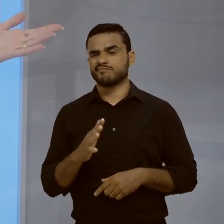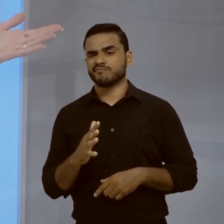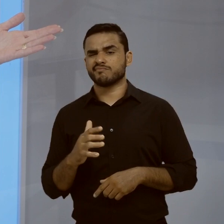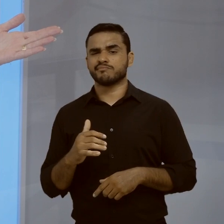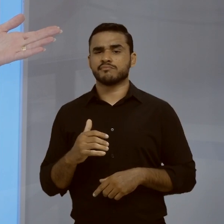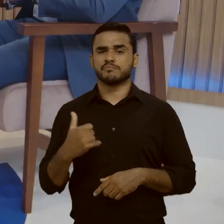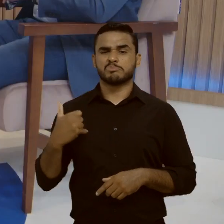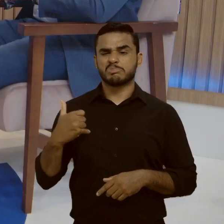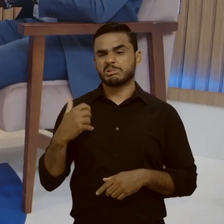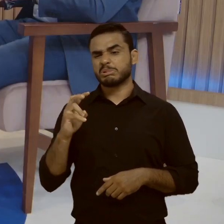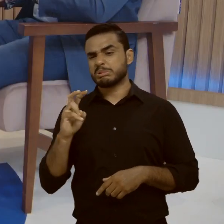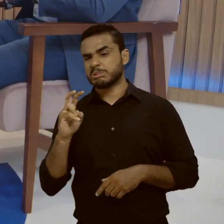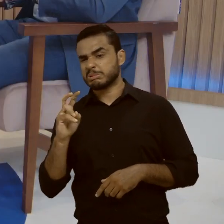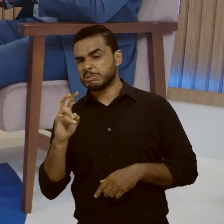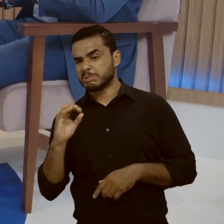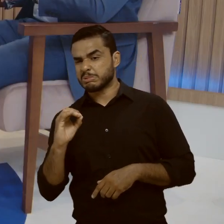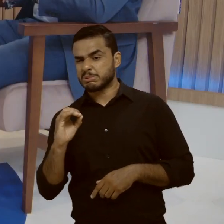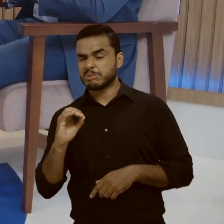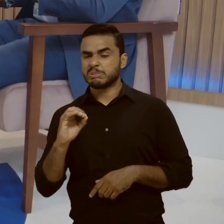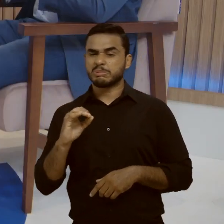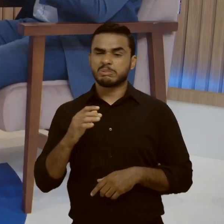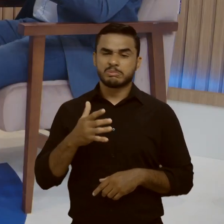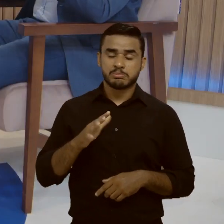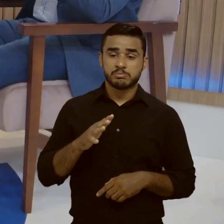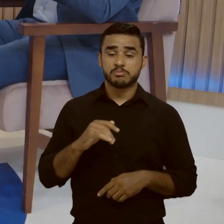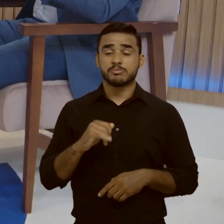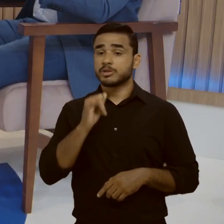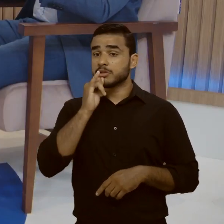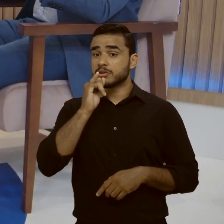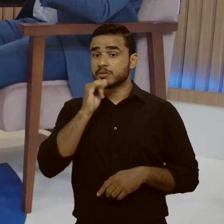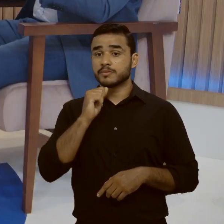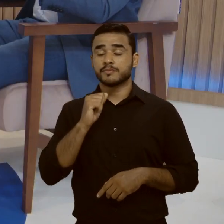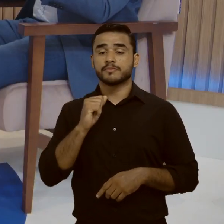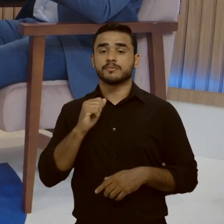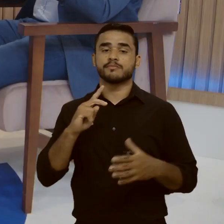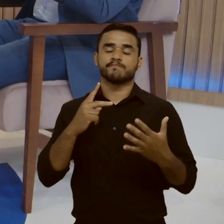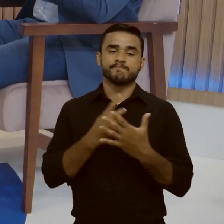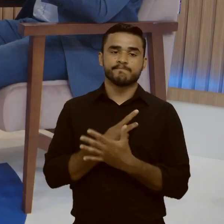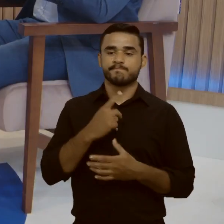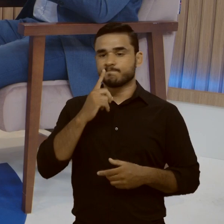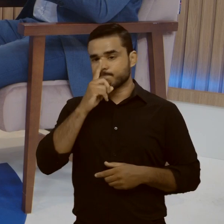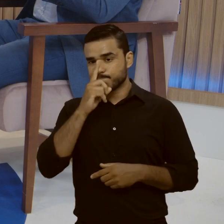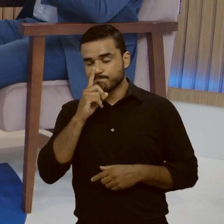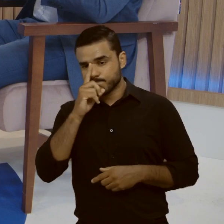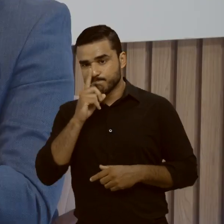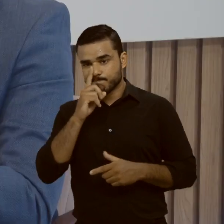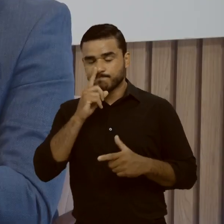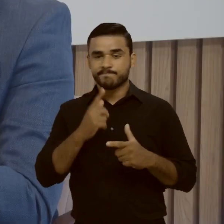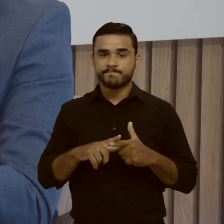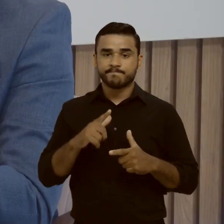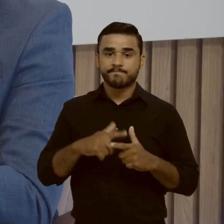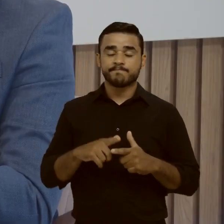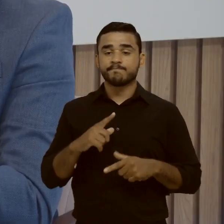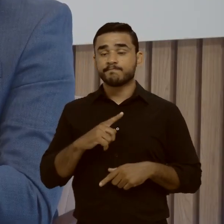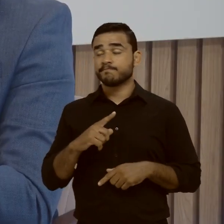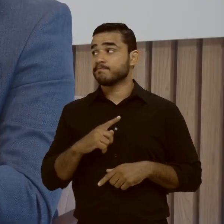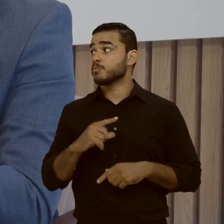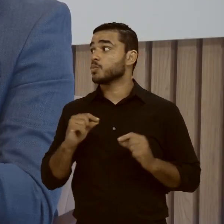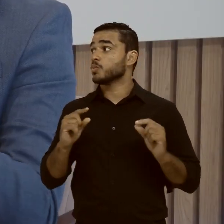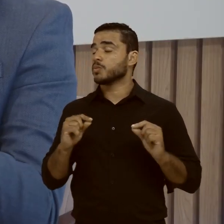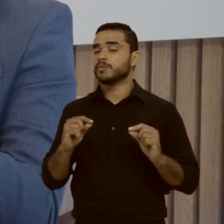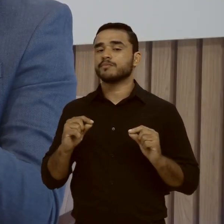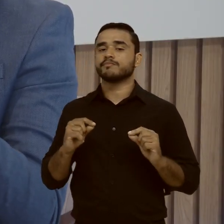50 anos. Exatamente. Quando a gente vai para fatores de risco, né, e incidência, ela é uma doença